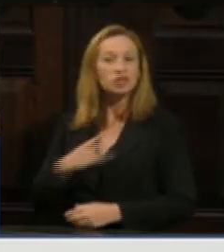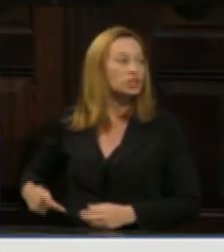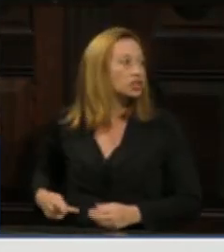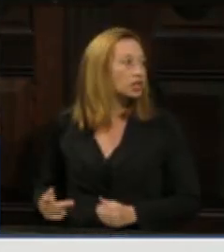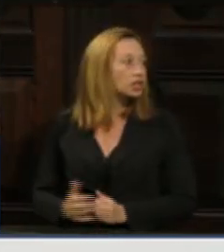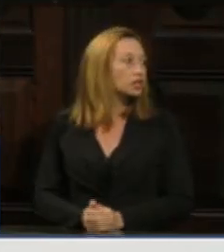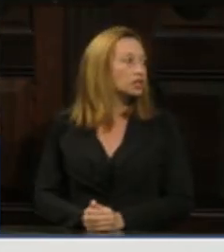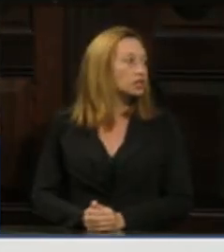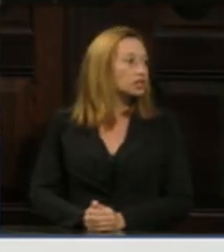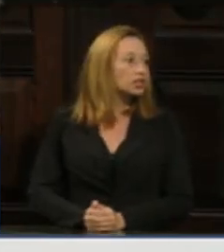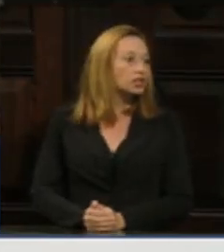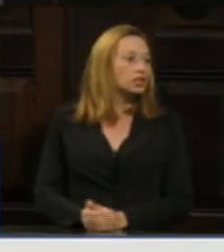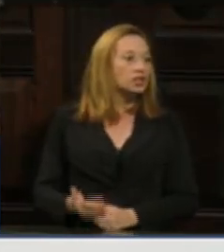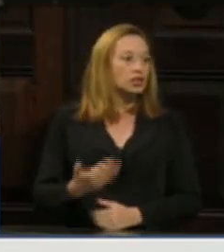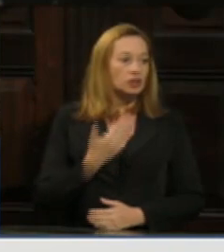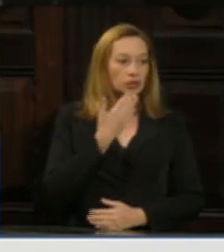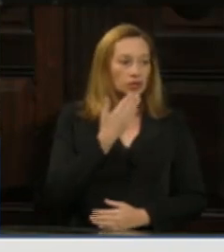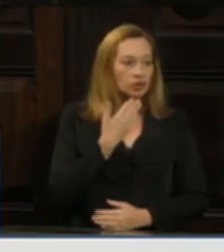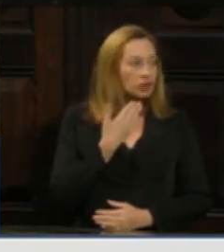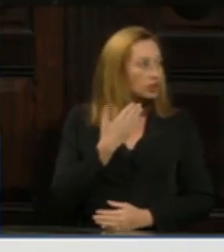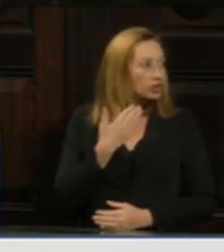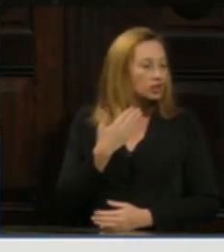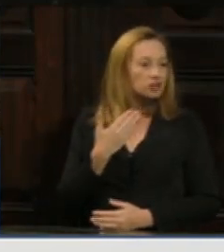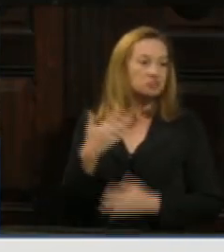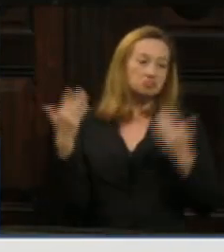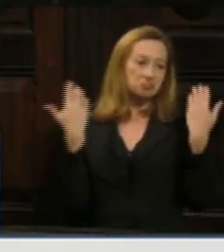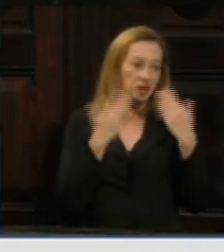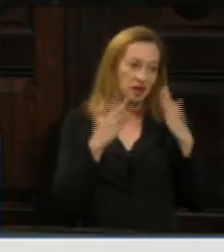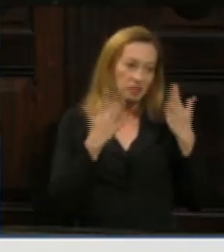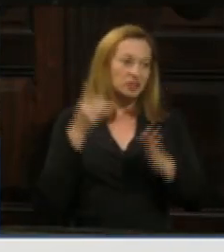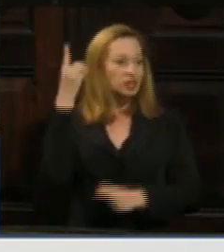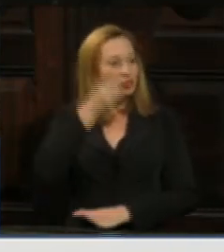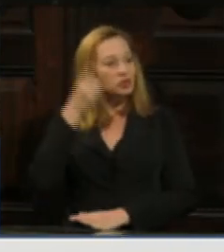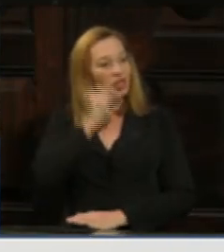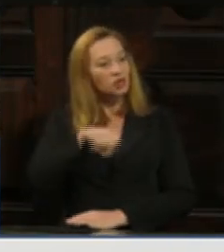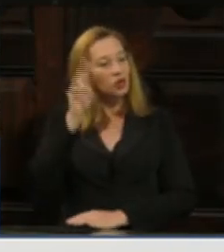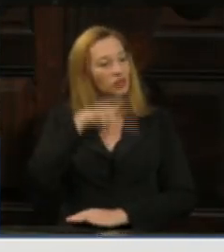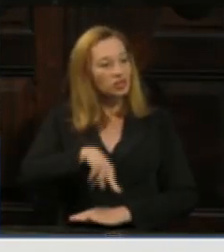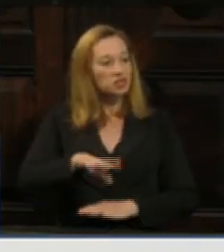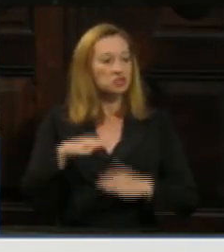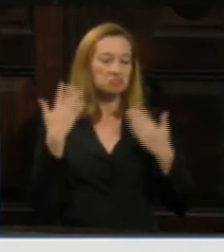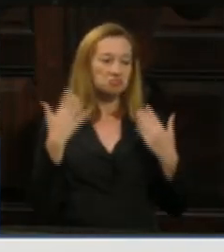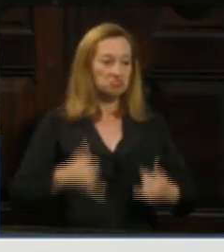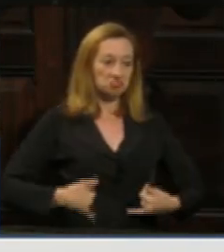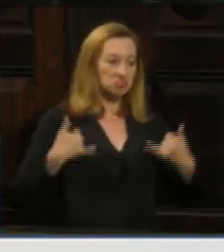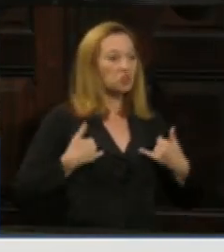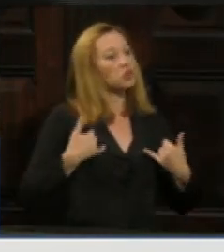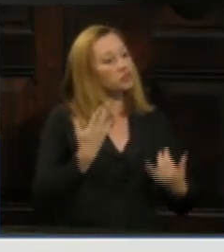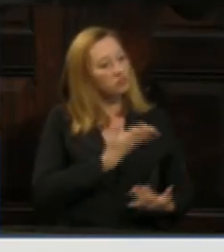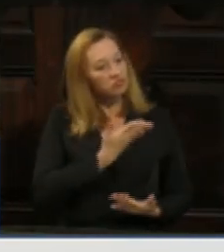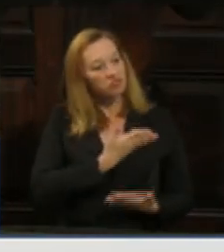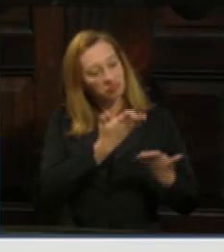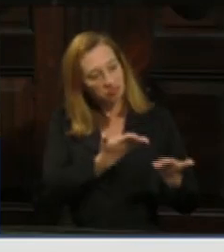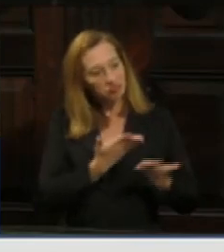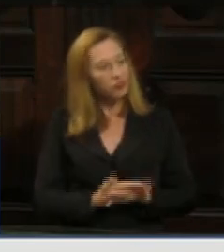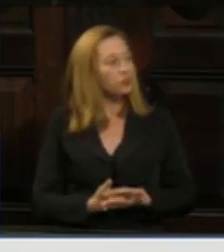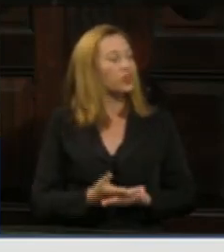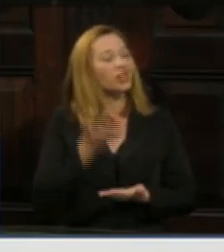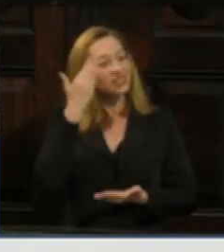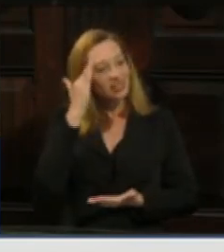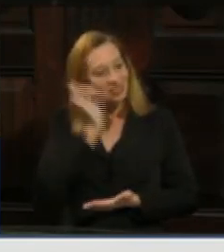responsabilizar. Porque nós hoje vivemos muito essa questão também, né? Quero opinar, mas você tem que se